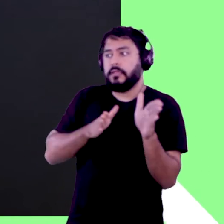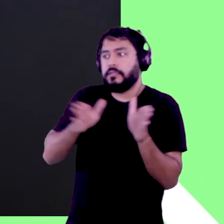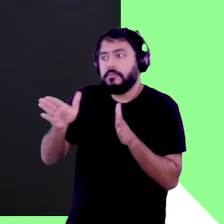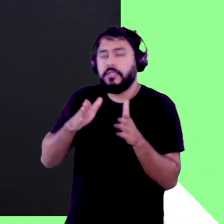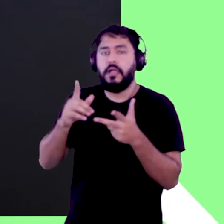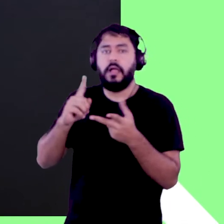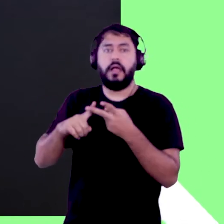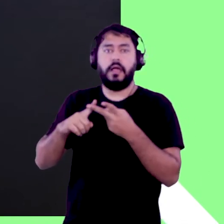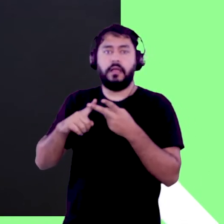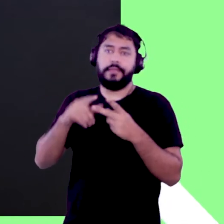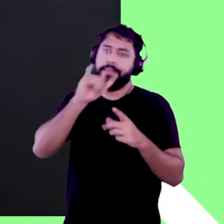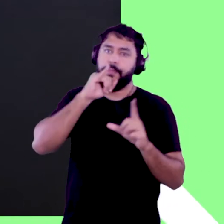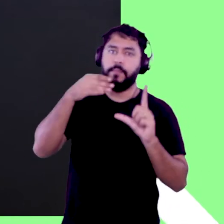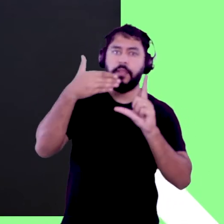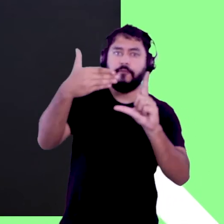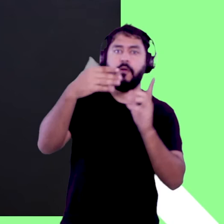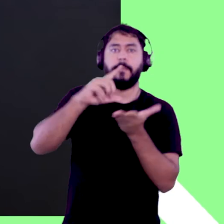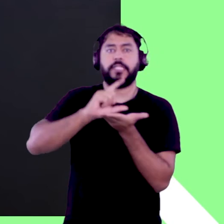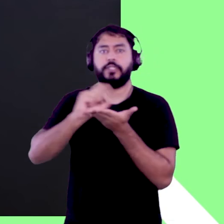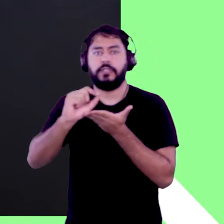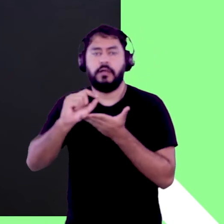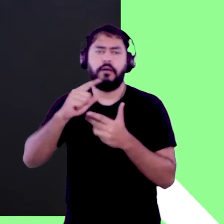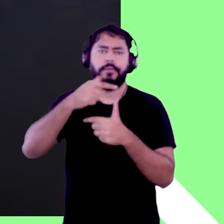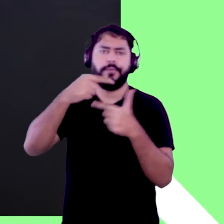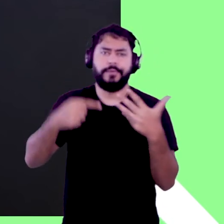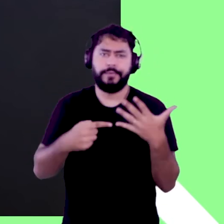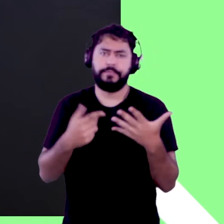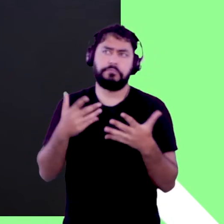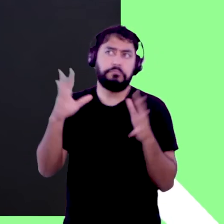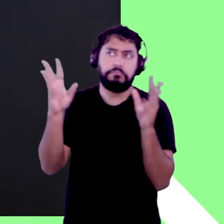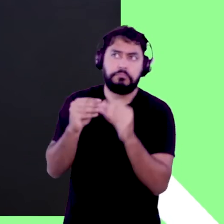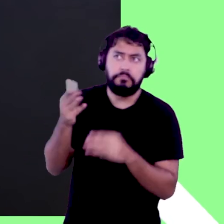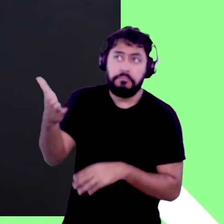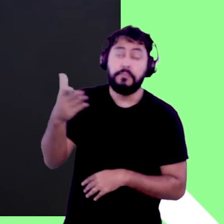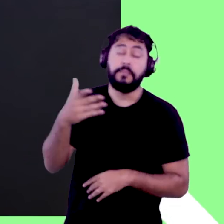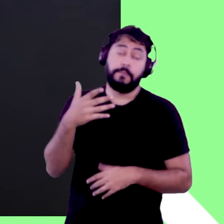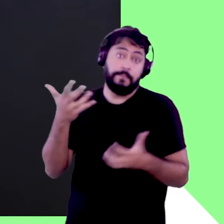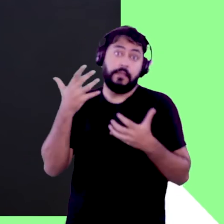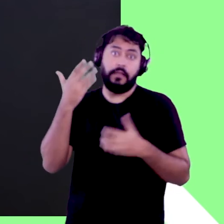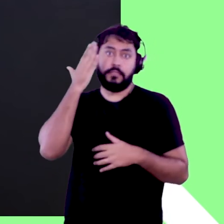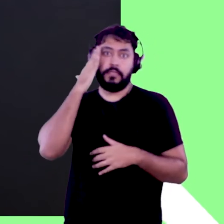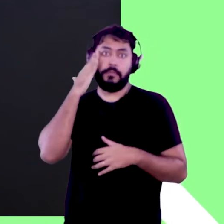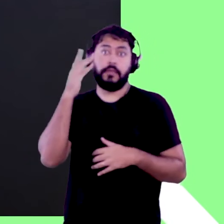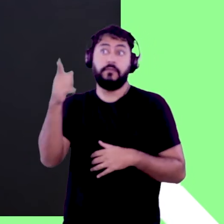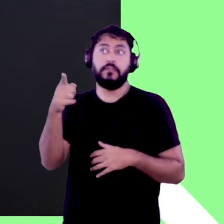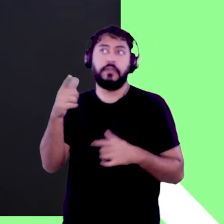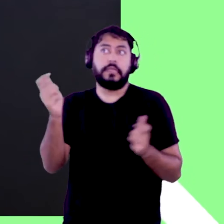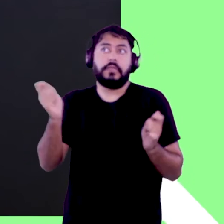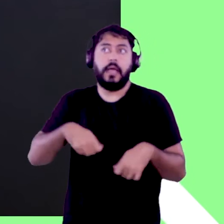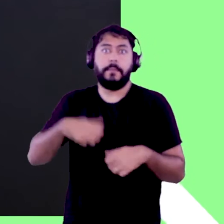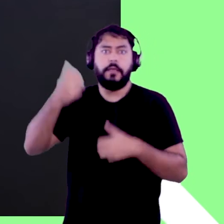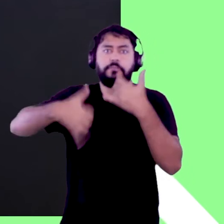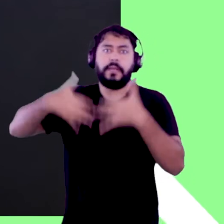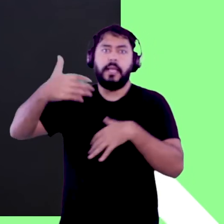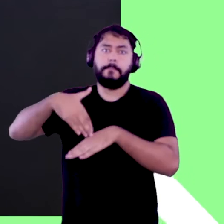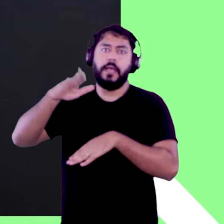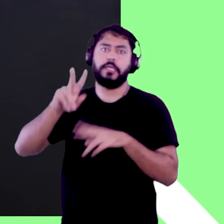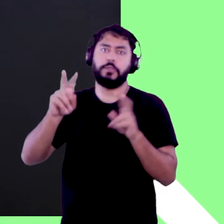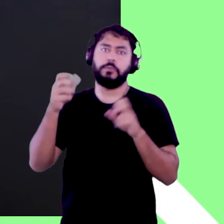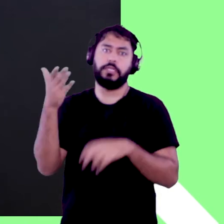para plataformas digitais, esse resumo. Eu queria saber se depois vai ter como falar um pouco mais sobre isso.